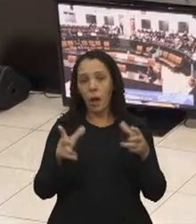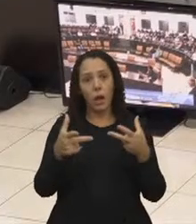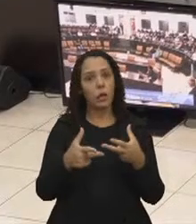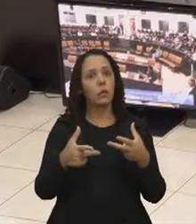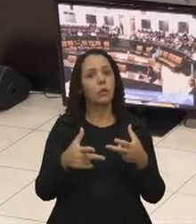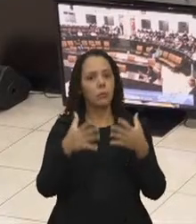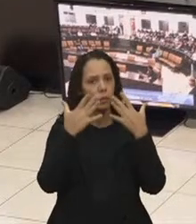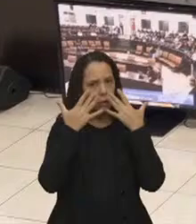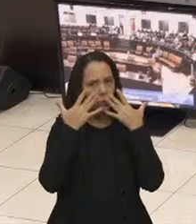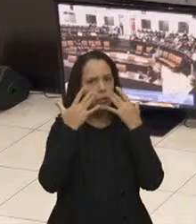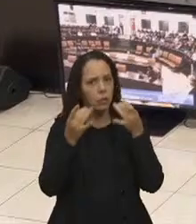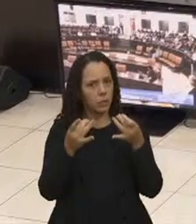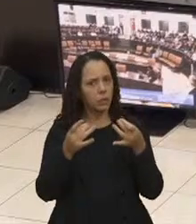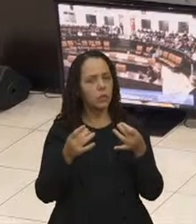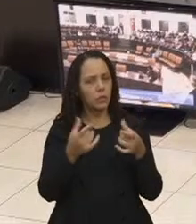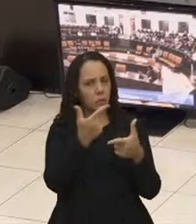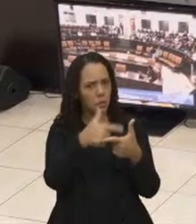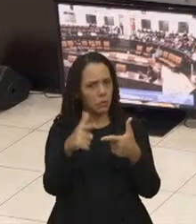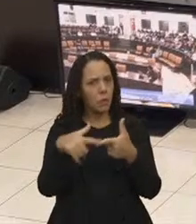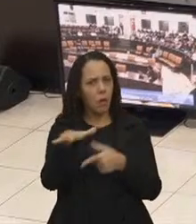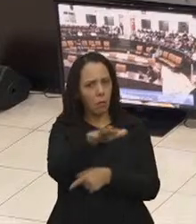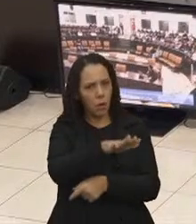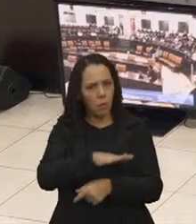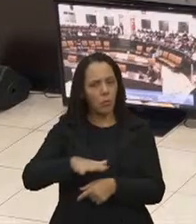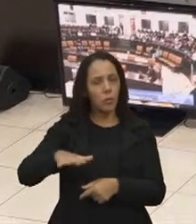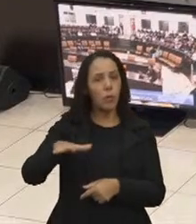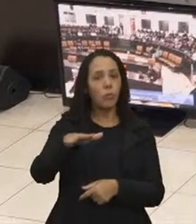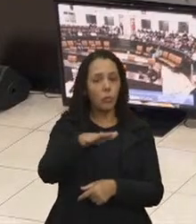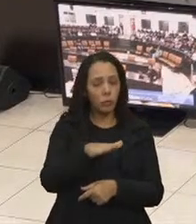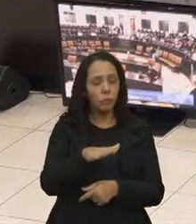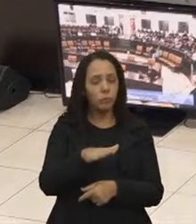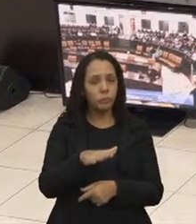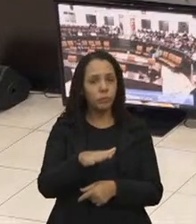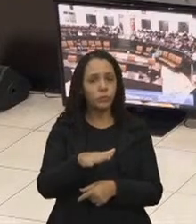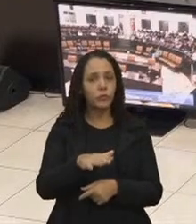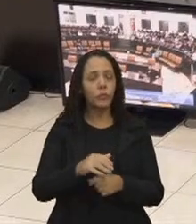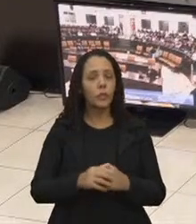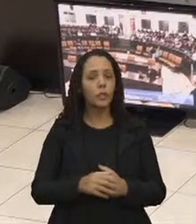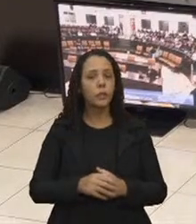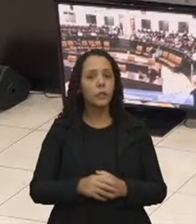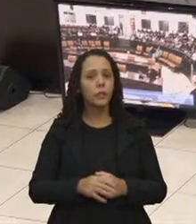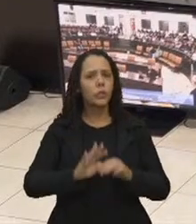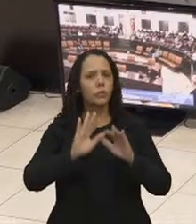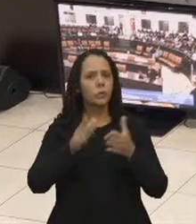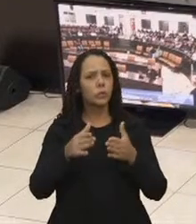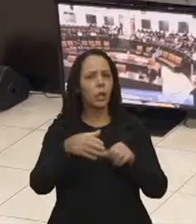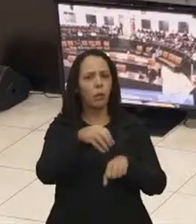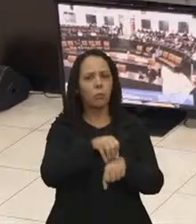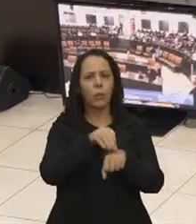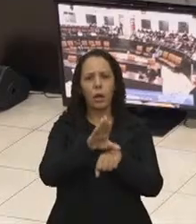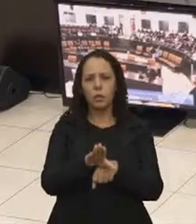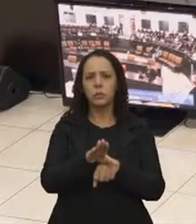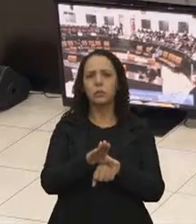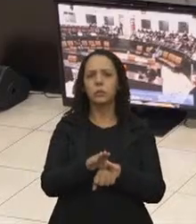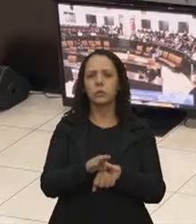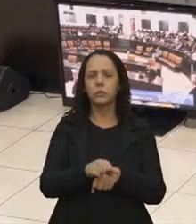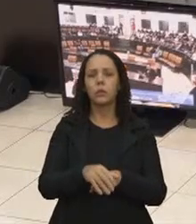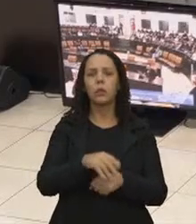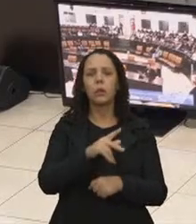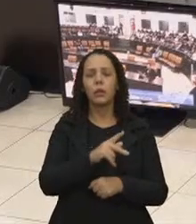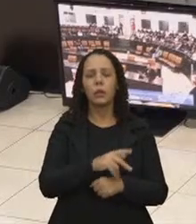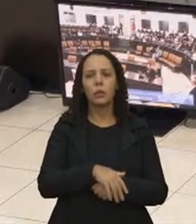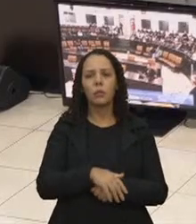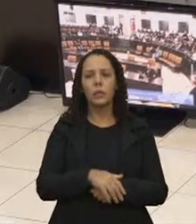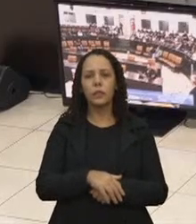atenta a essa situação que acontece nos arredores ali do Instituto Federal, do Senai. Já foram feitas indicações para a Guarda Civil, para a